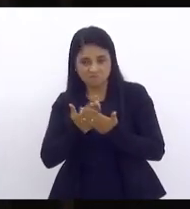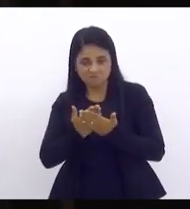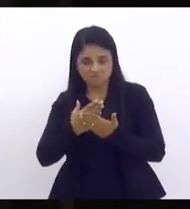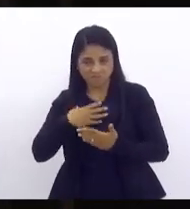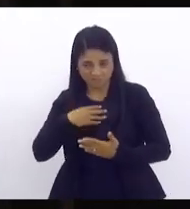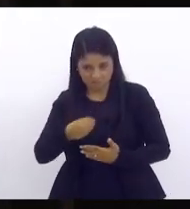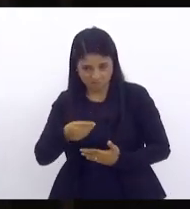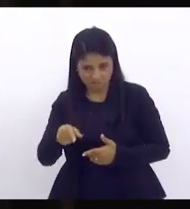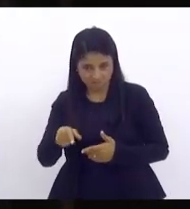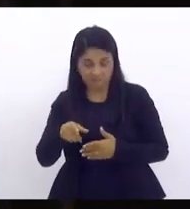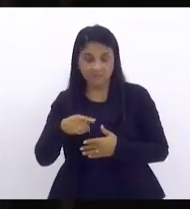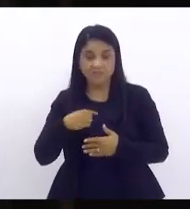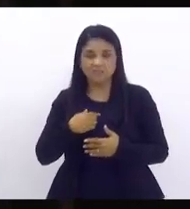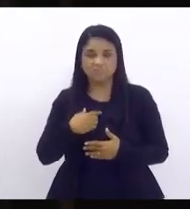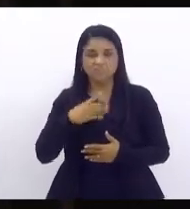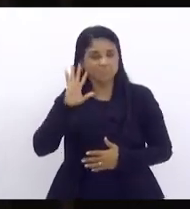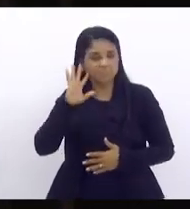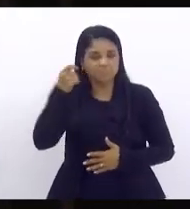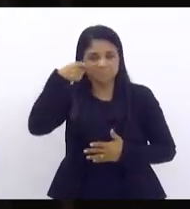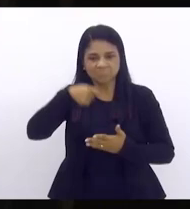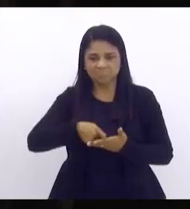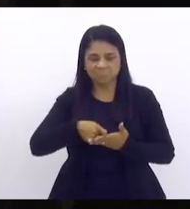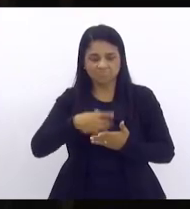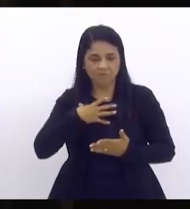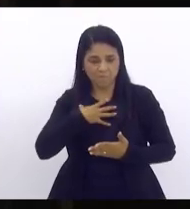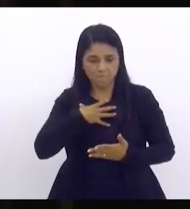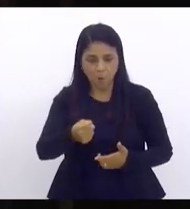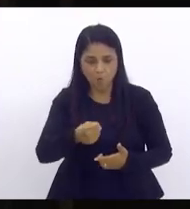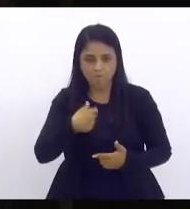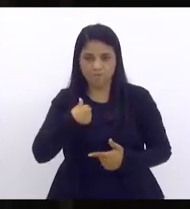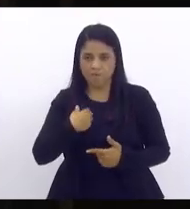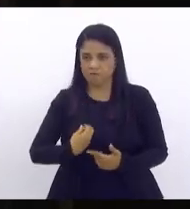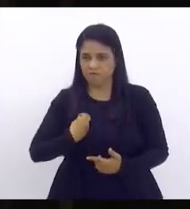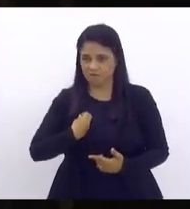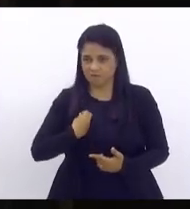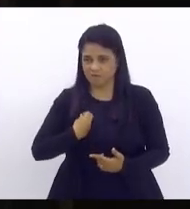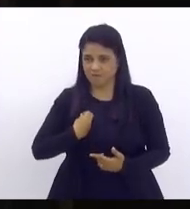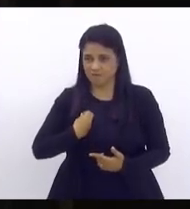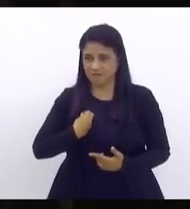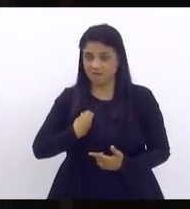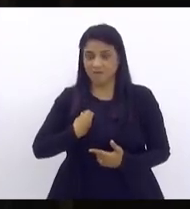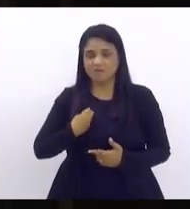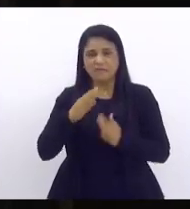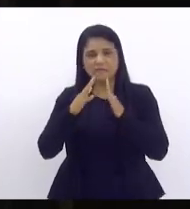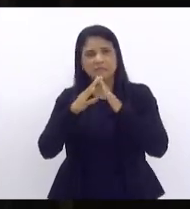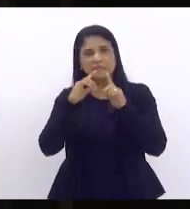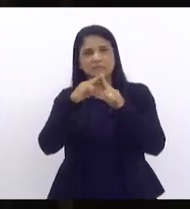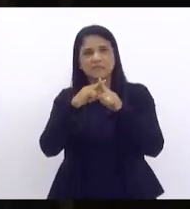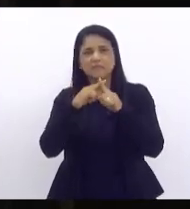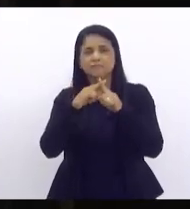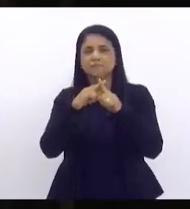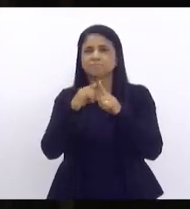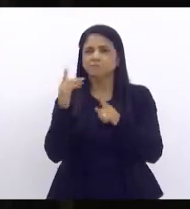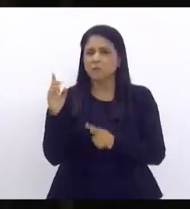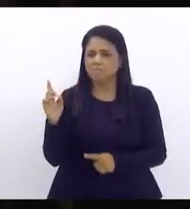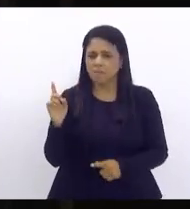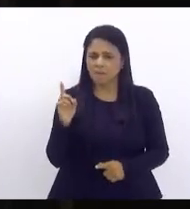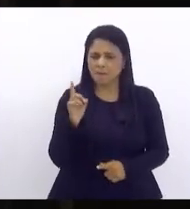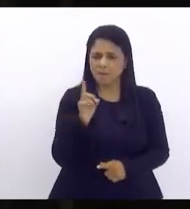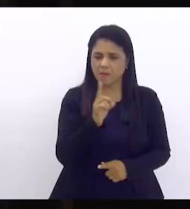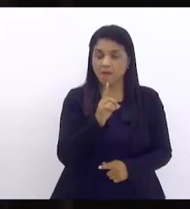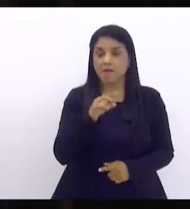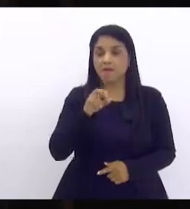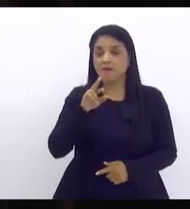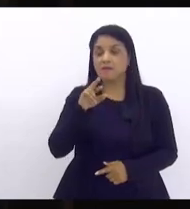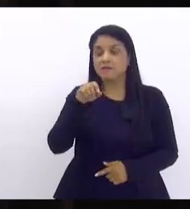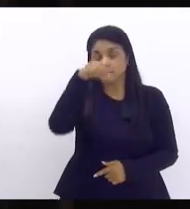a dar fim na minha vida. Eu passei em frente à Santa Rita de Cássia, dizia ela, à Igreja Santa